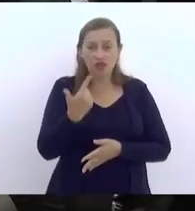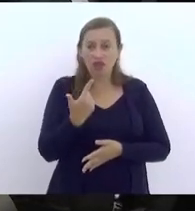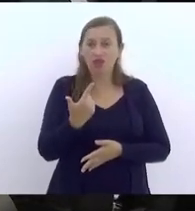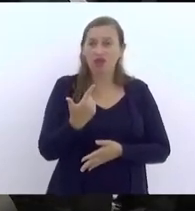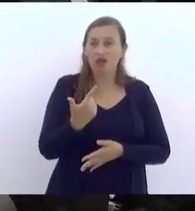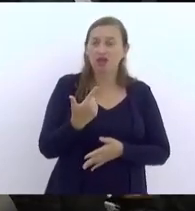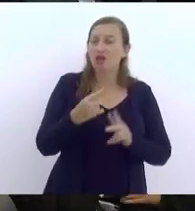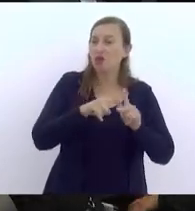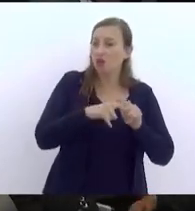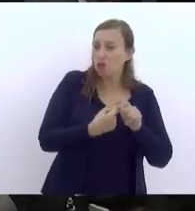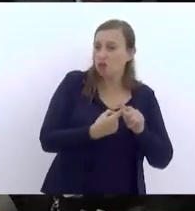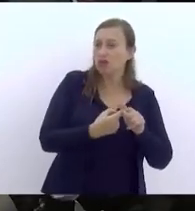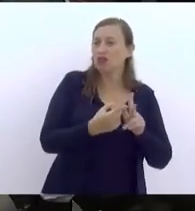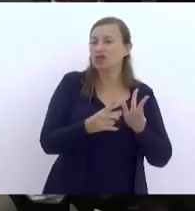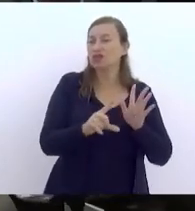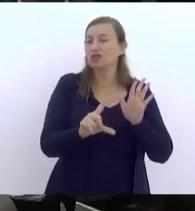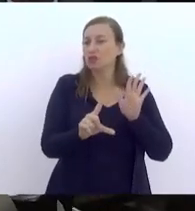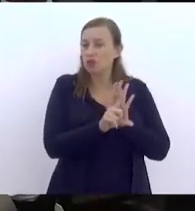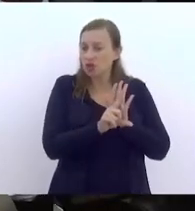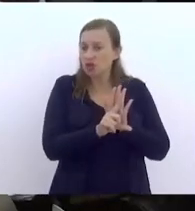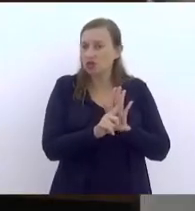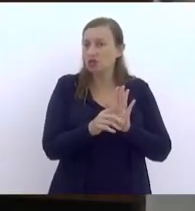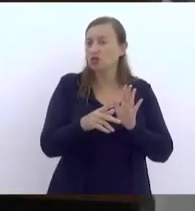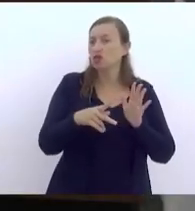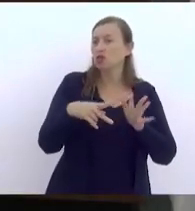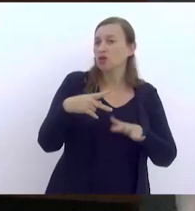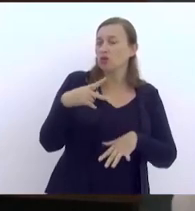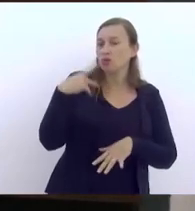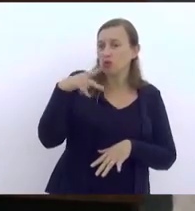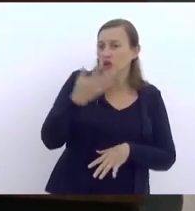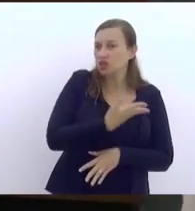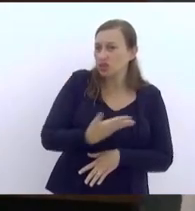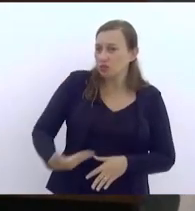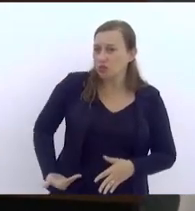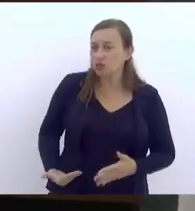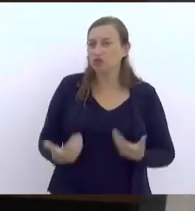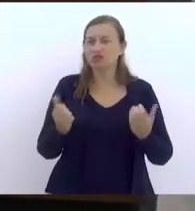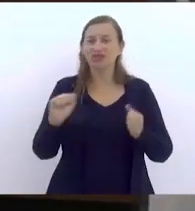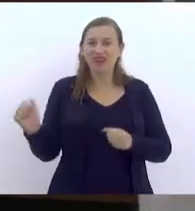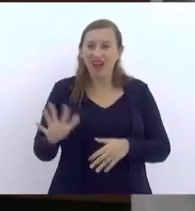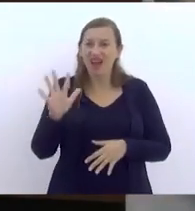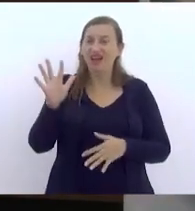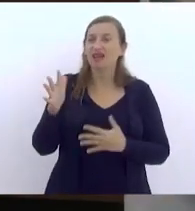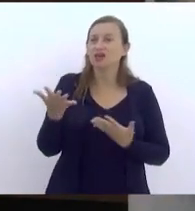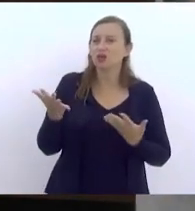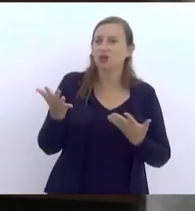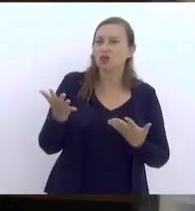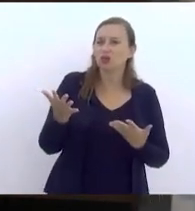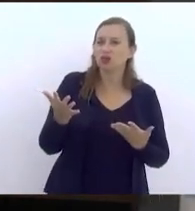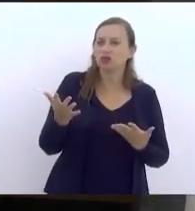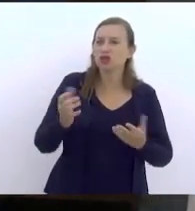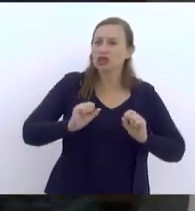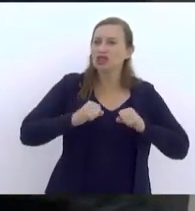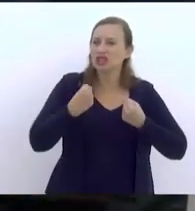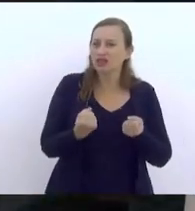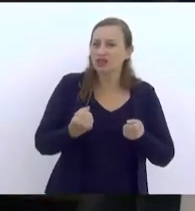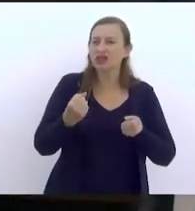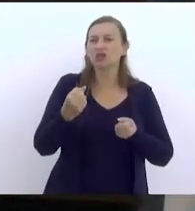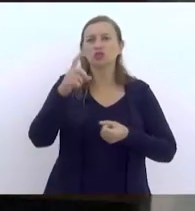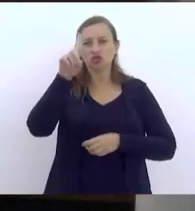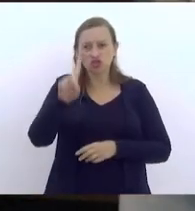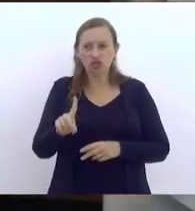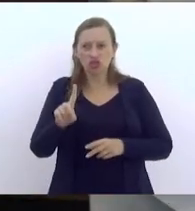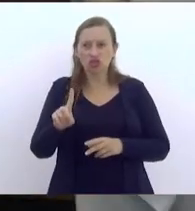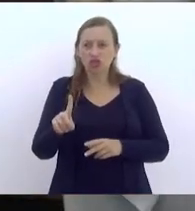extensamente a regulamentação de alguma política pública cara como a que defende os direitos das pessoas